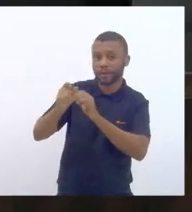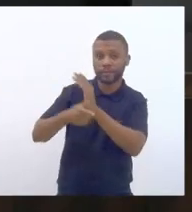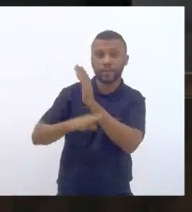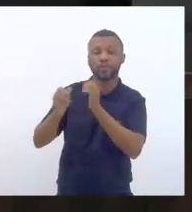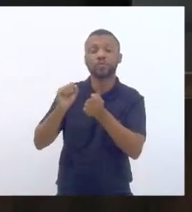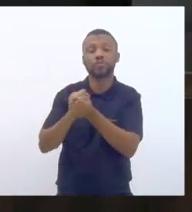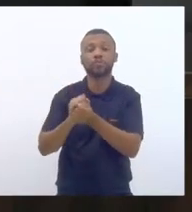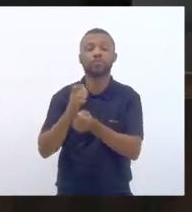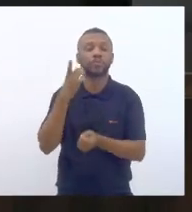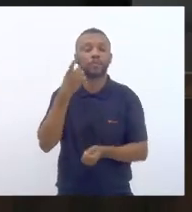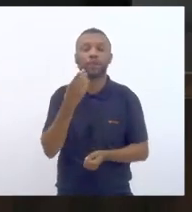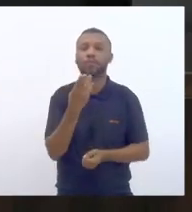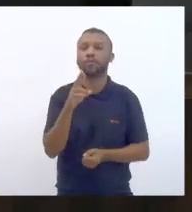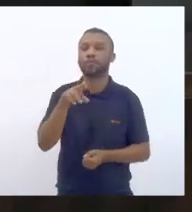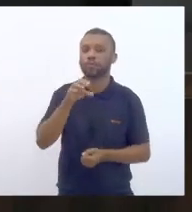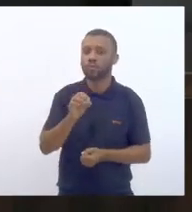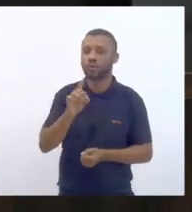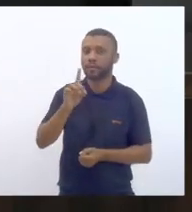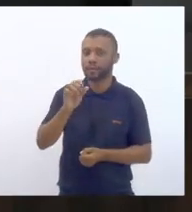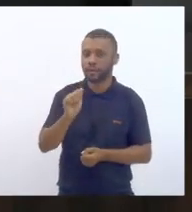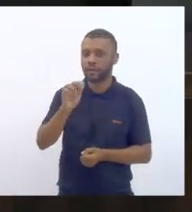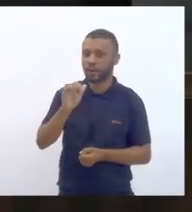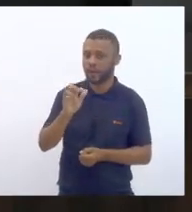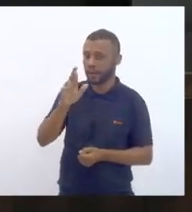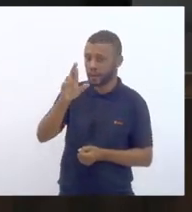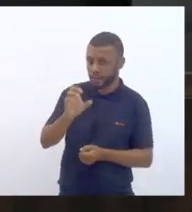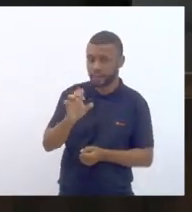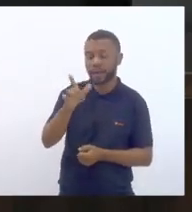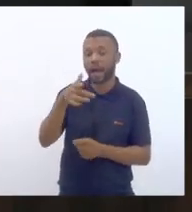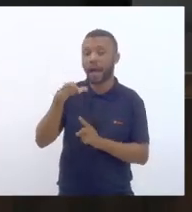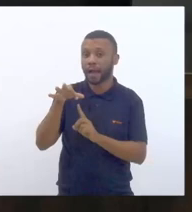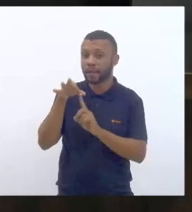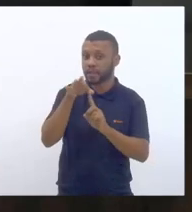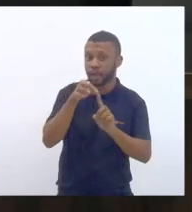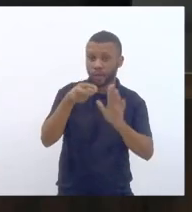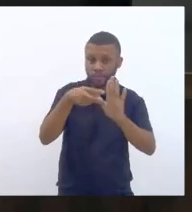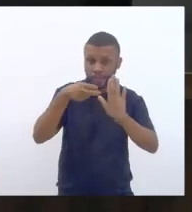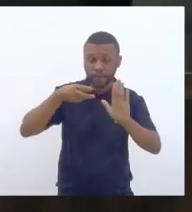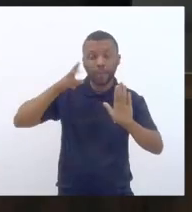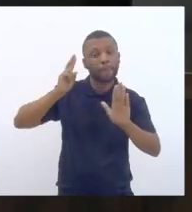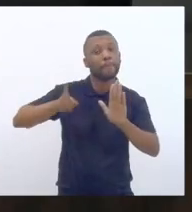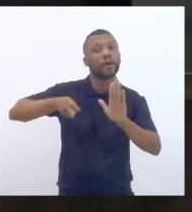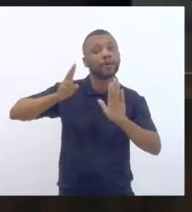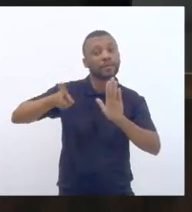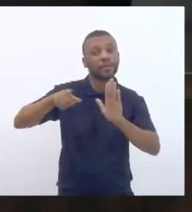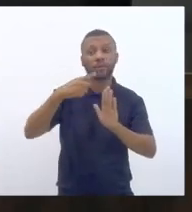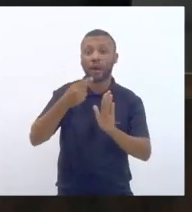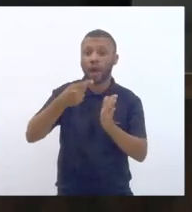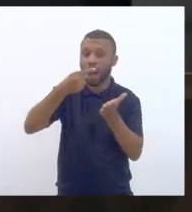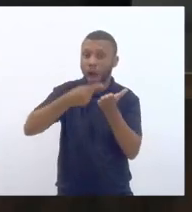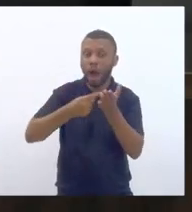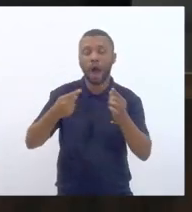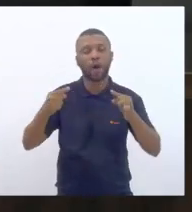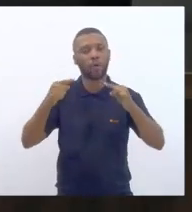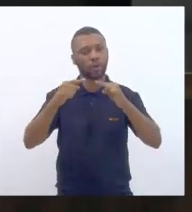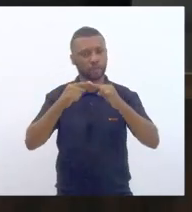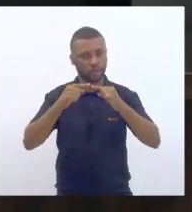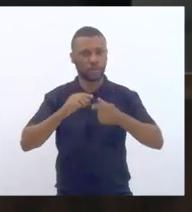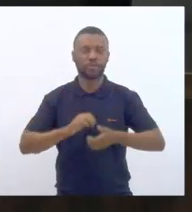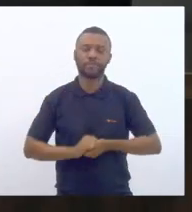Dauari. A indicação do governo era manter o veto, tá? Nós acordamos,